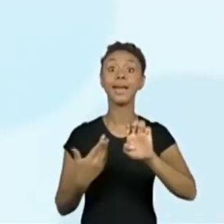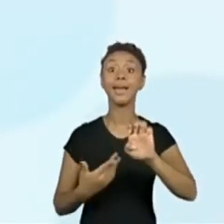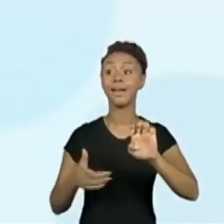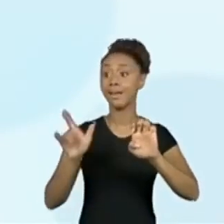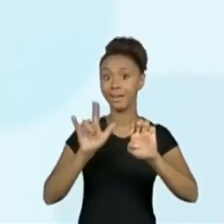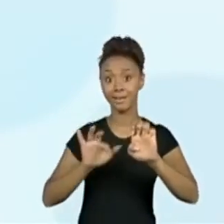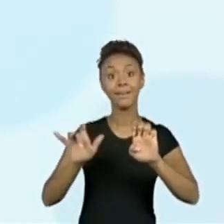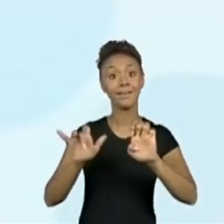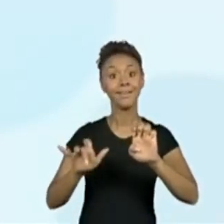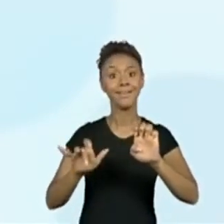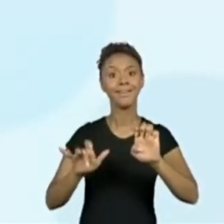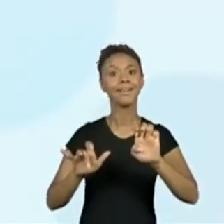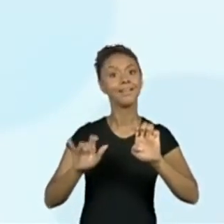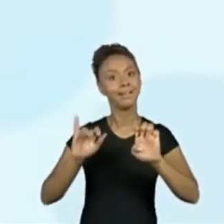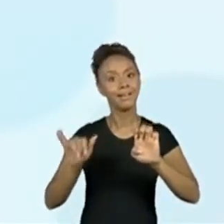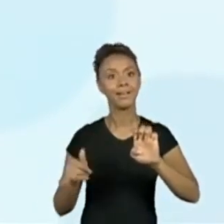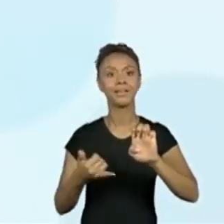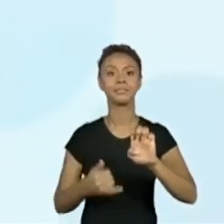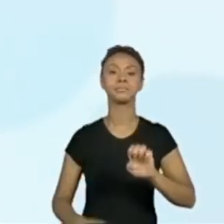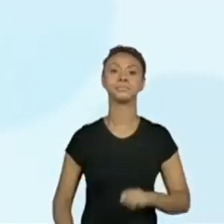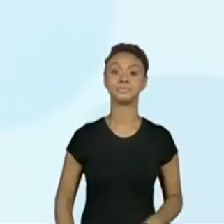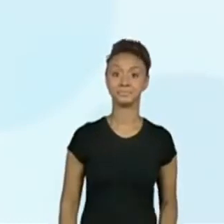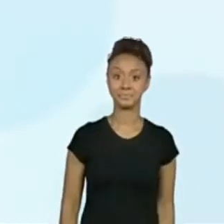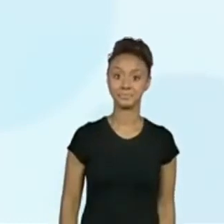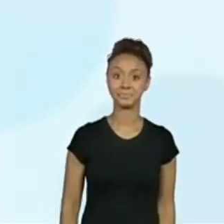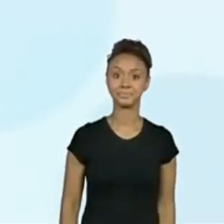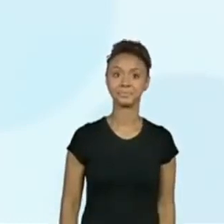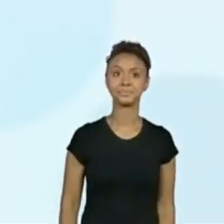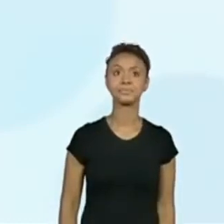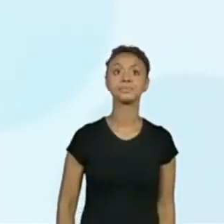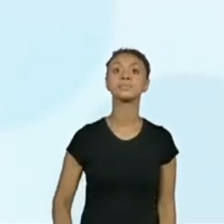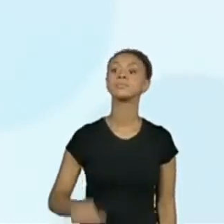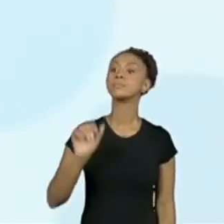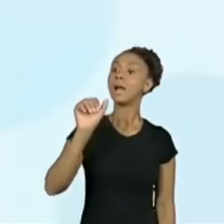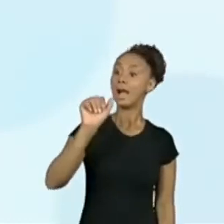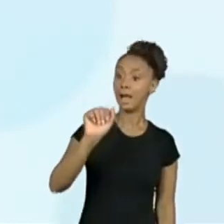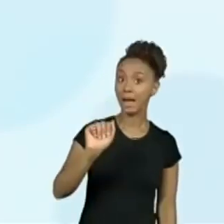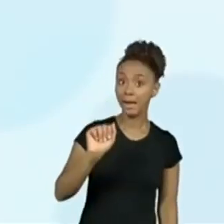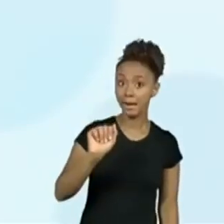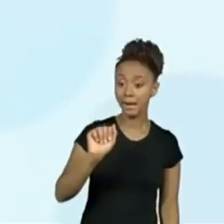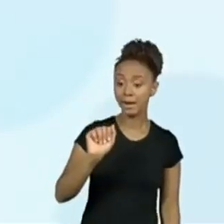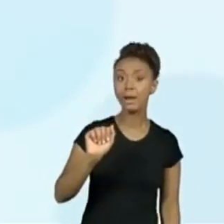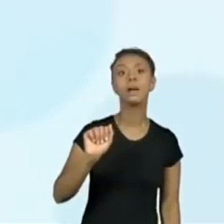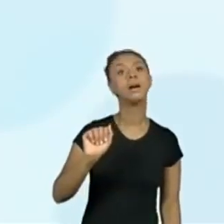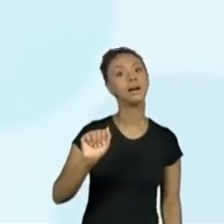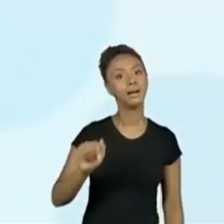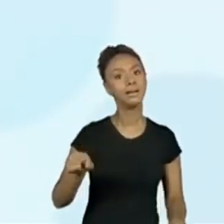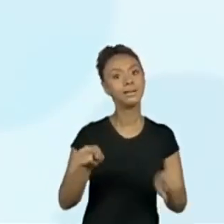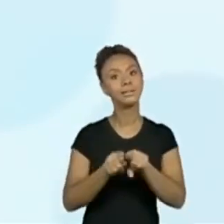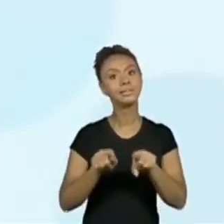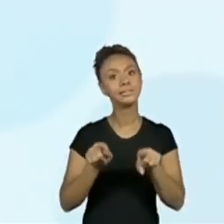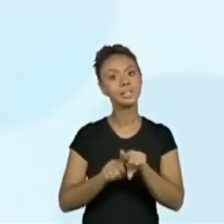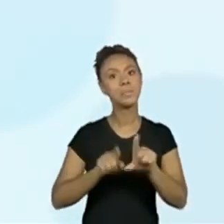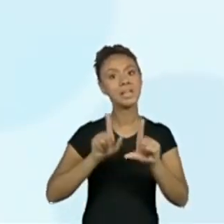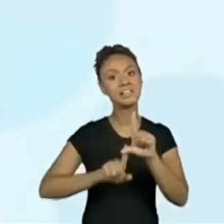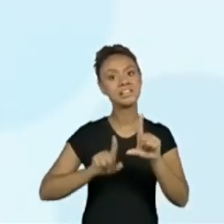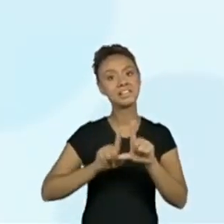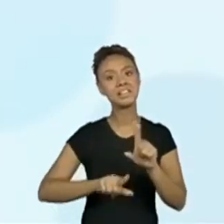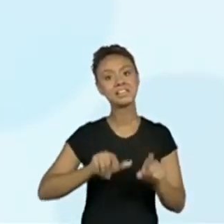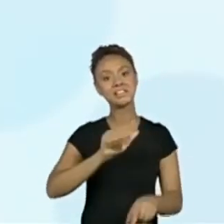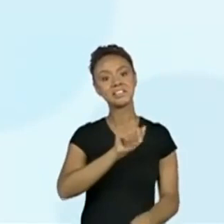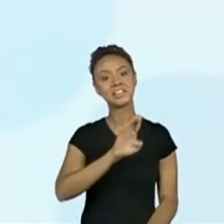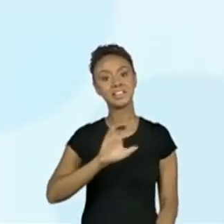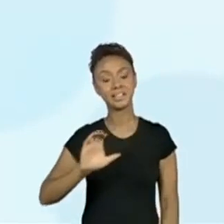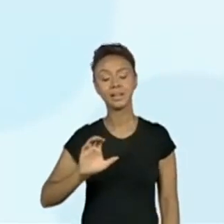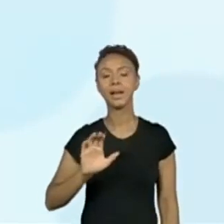E. A. A. Também do alfabeto. E o Fera? Acho